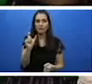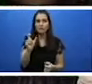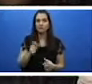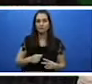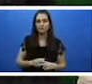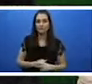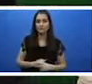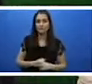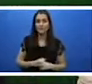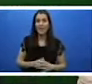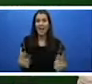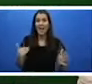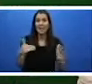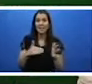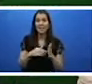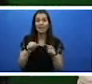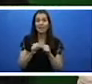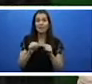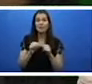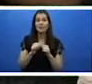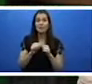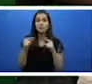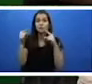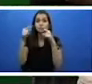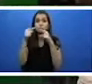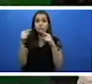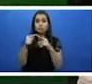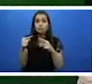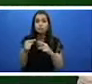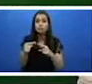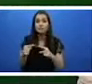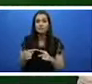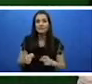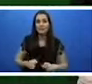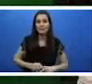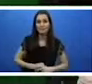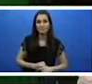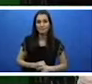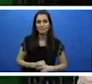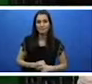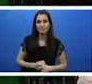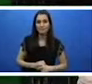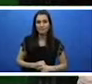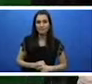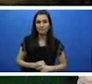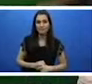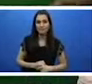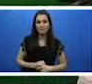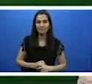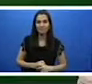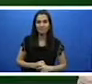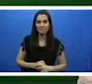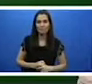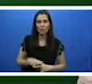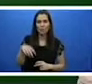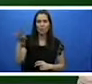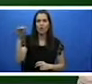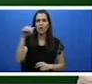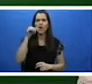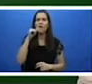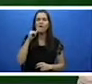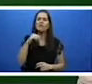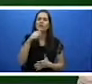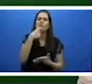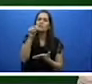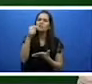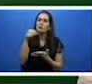Até formar um esquema, tá? Vai riscando as palavrinhas que fica mais fácil para fazer.